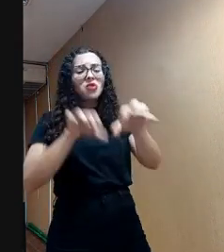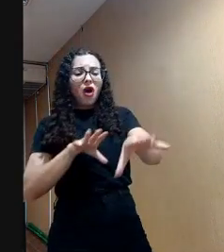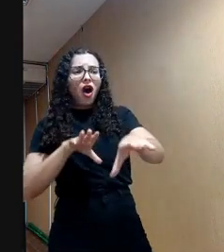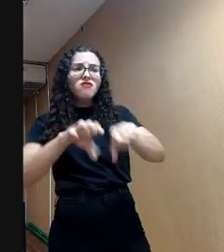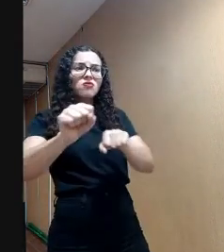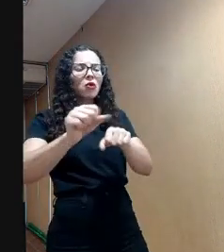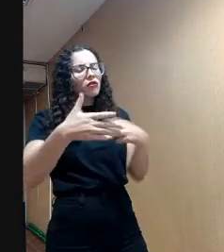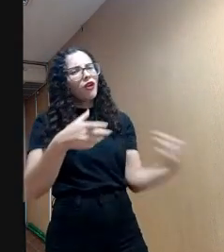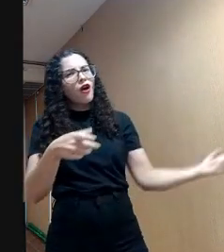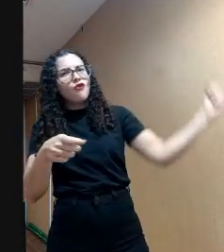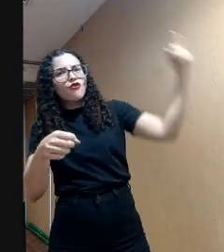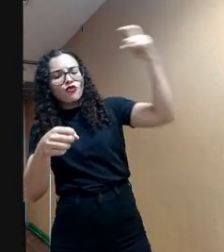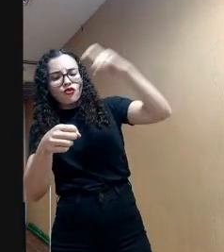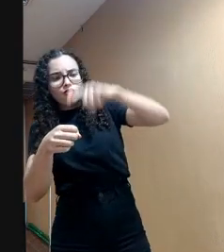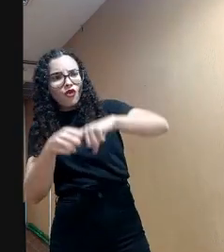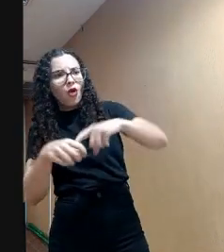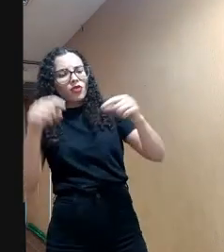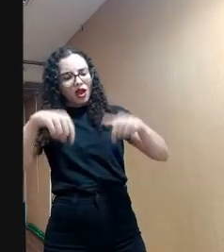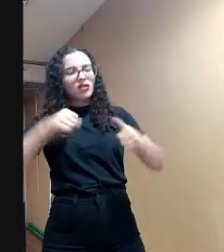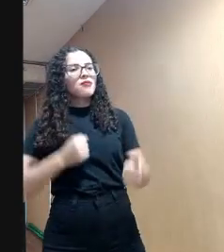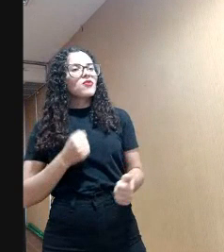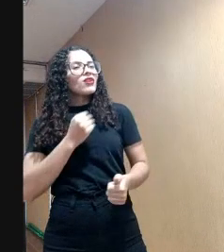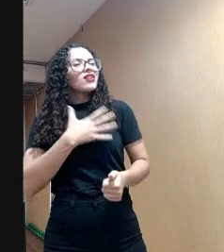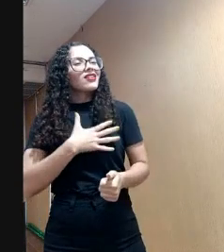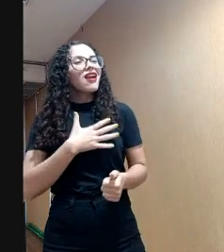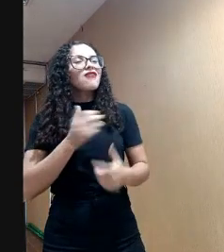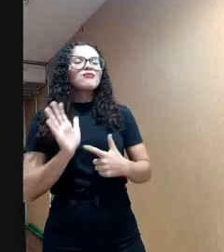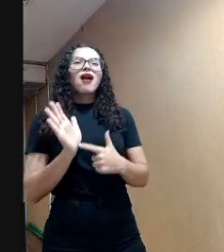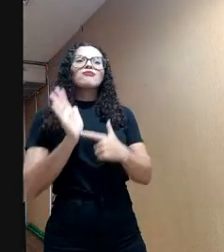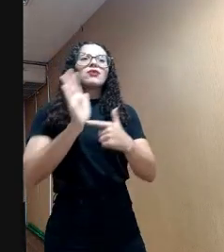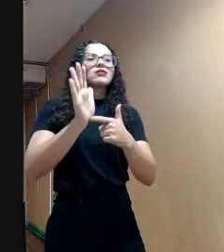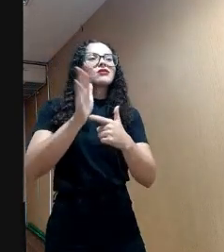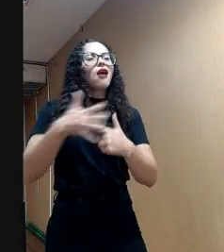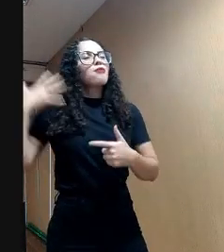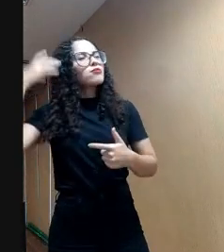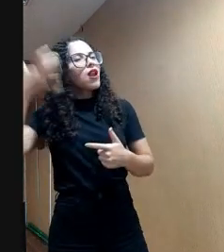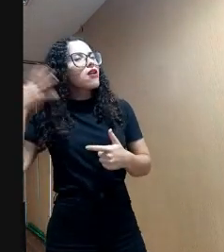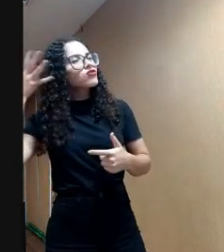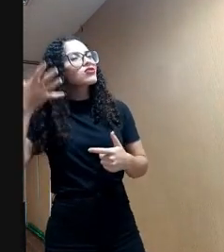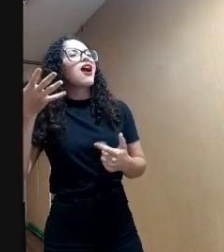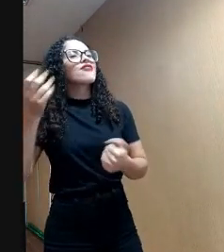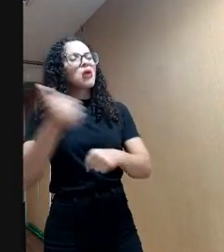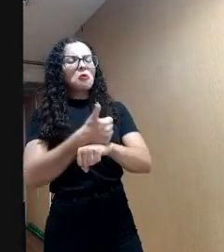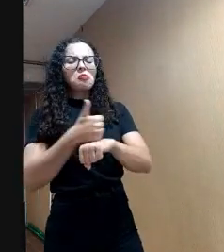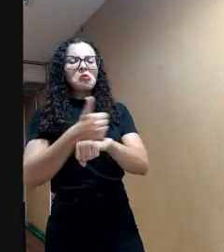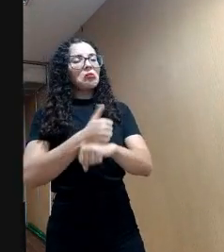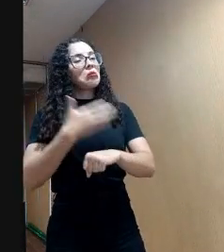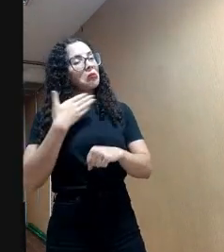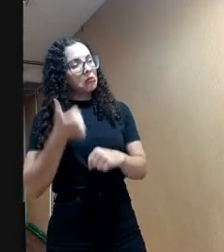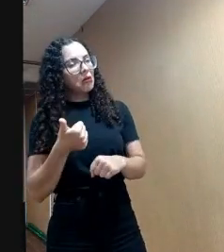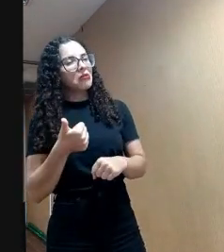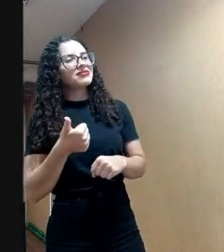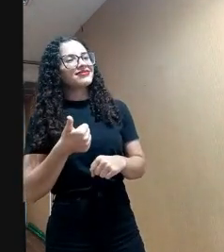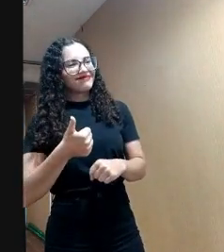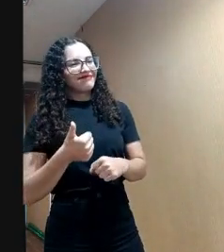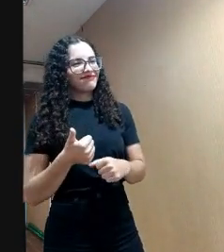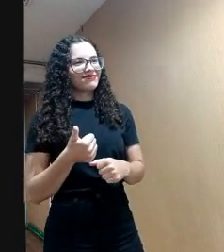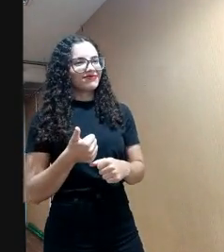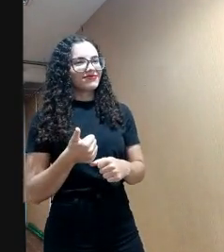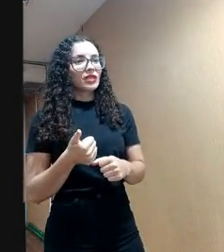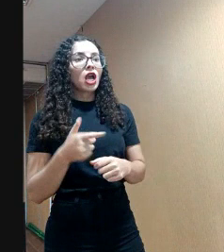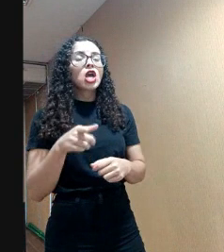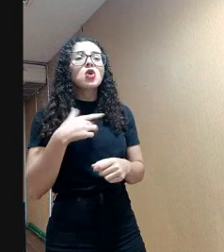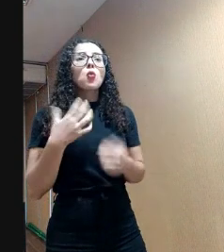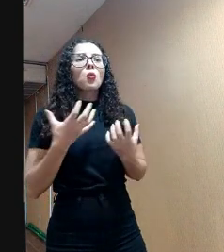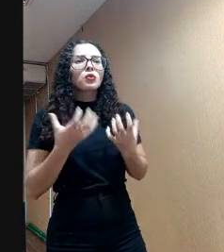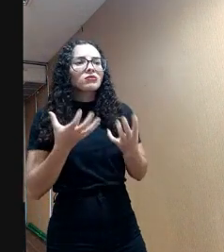evento. Então, eu espero que esses estudantes, esses profissionais, na verdade, sirvam de inspiração para vocês, para que